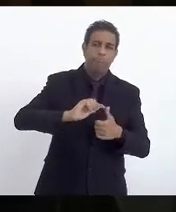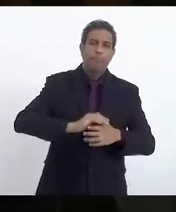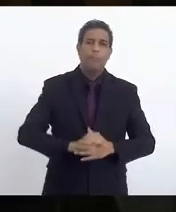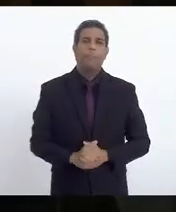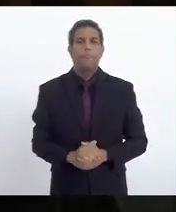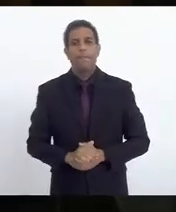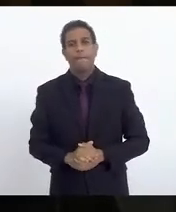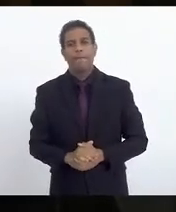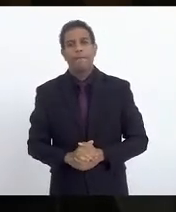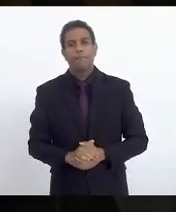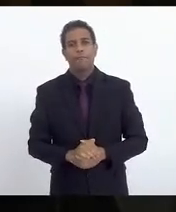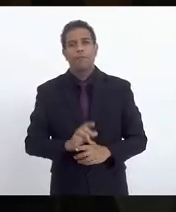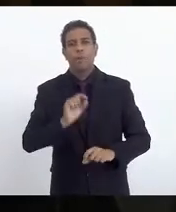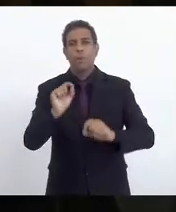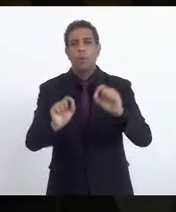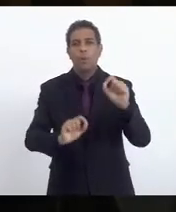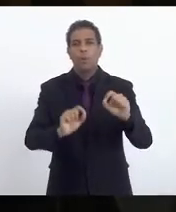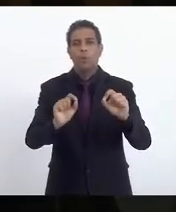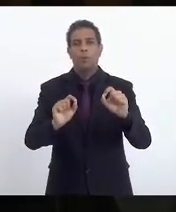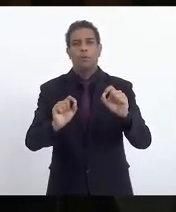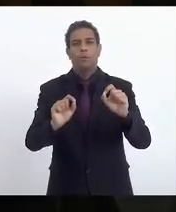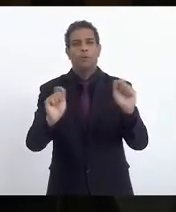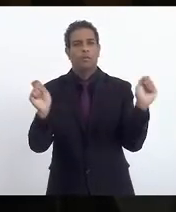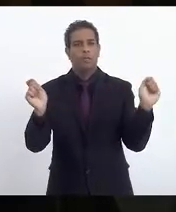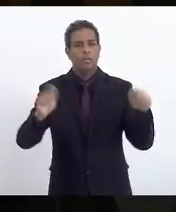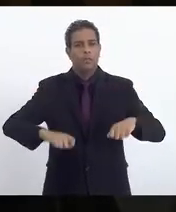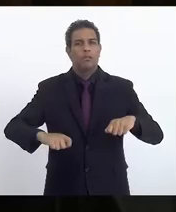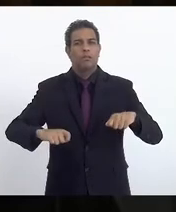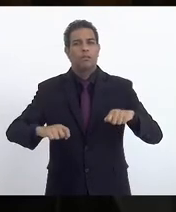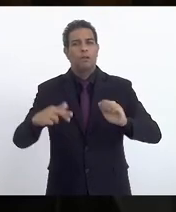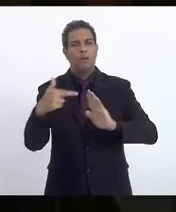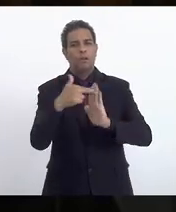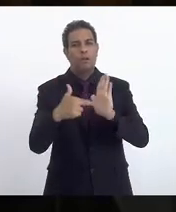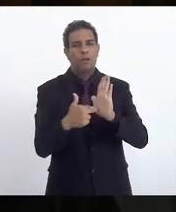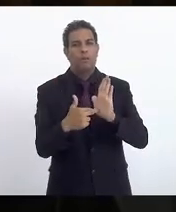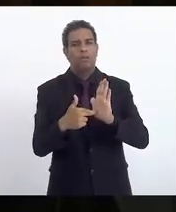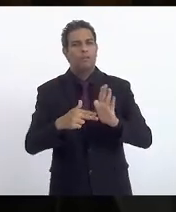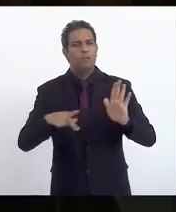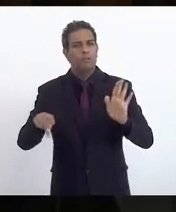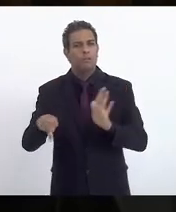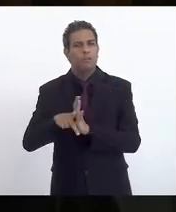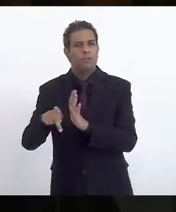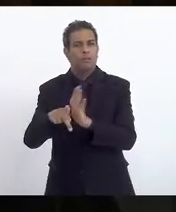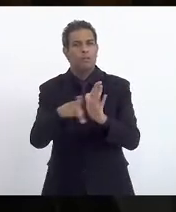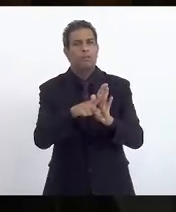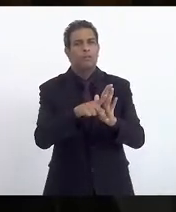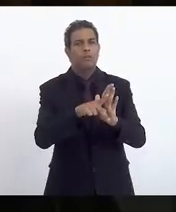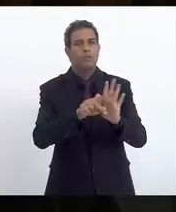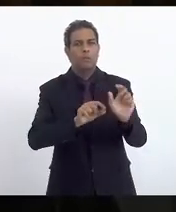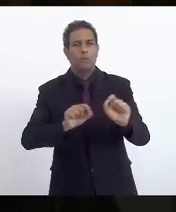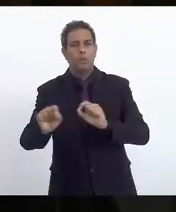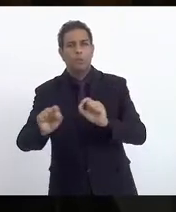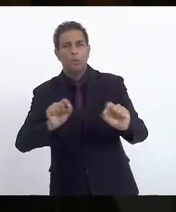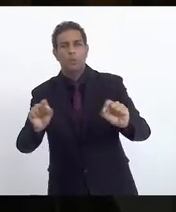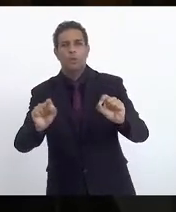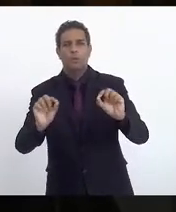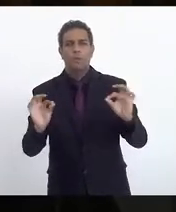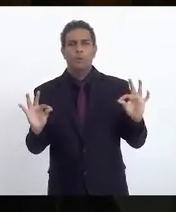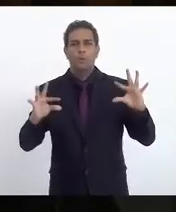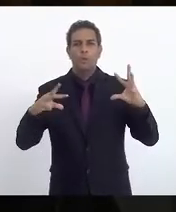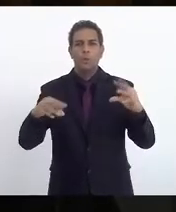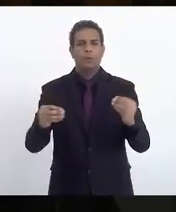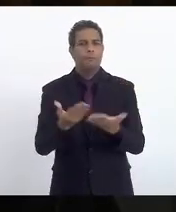dos afretamentos passa a ser a regra EA exceção a produção de uma embarcação